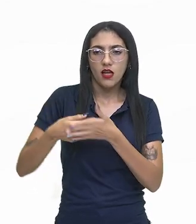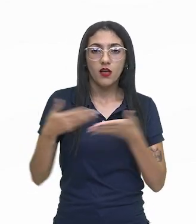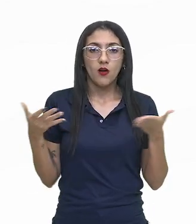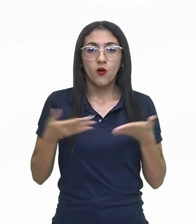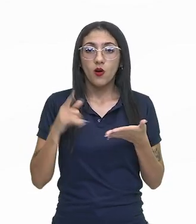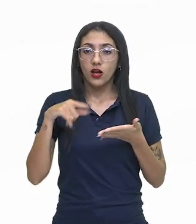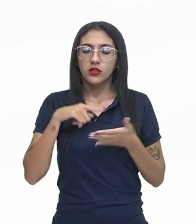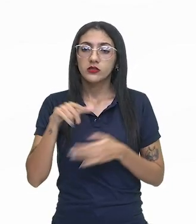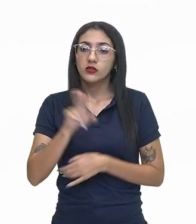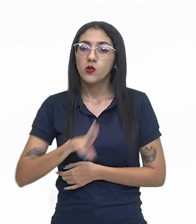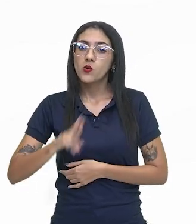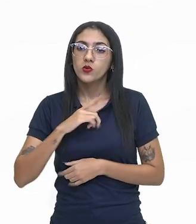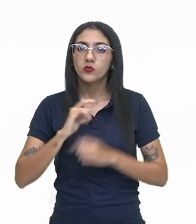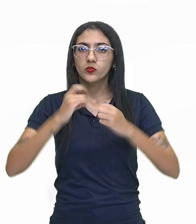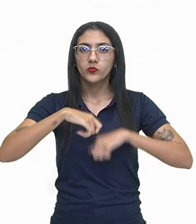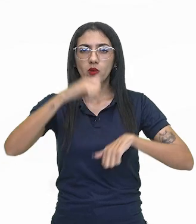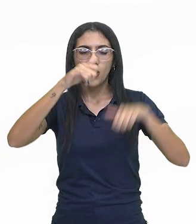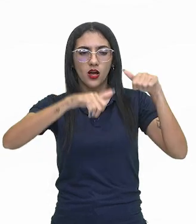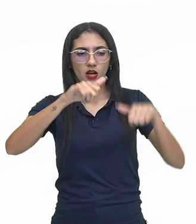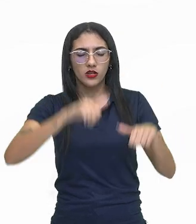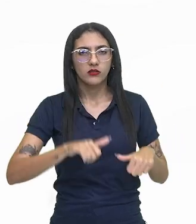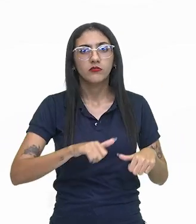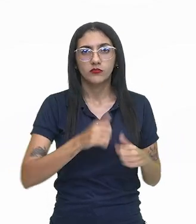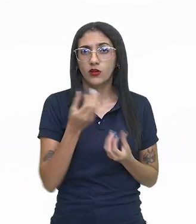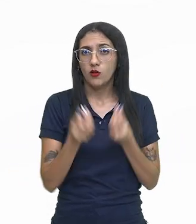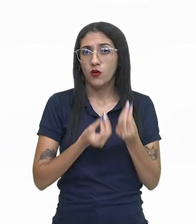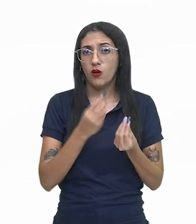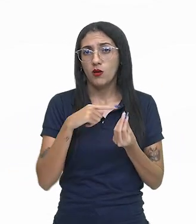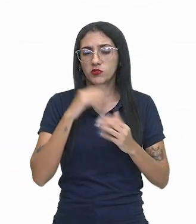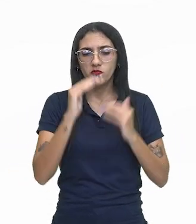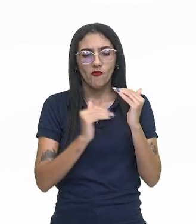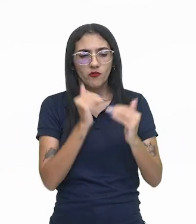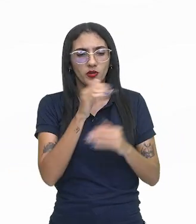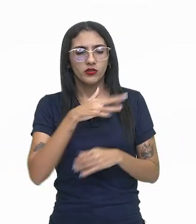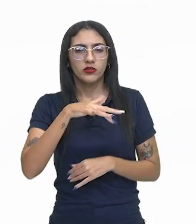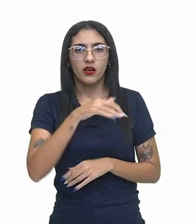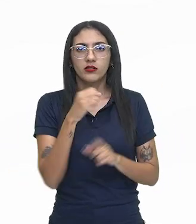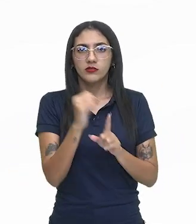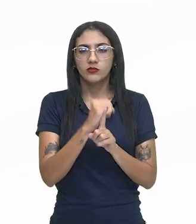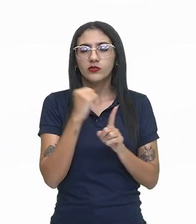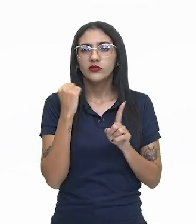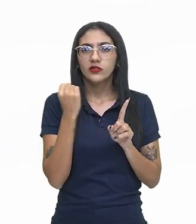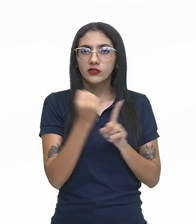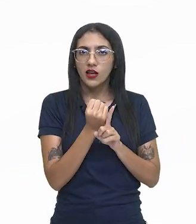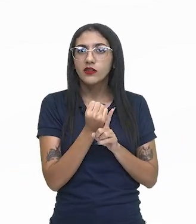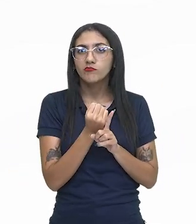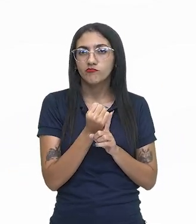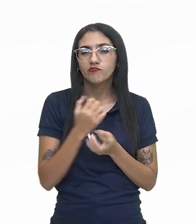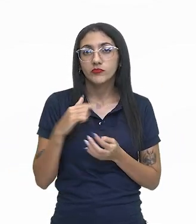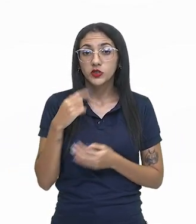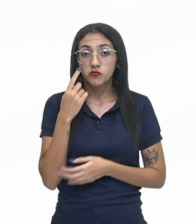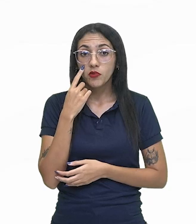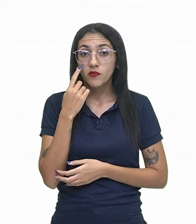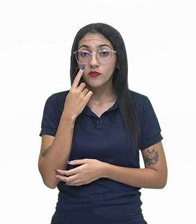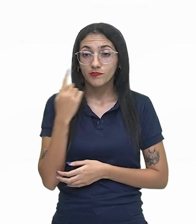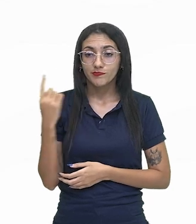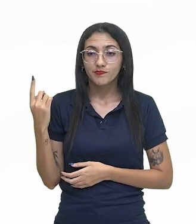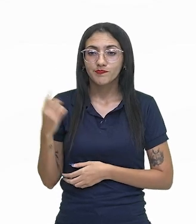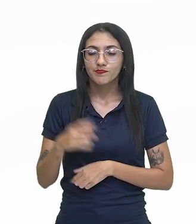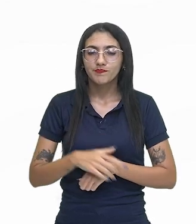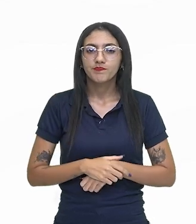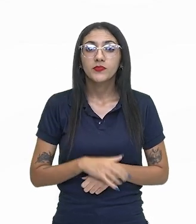utilizado para analisar como é que está o desenvolvimento das sociedades, né? A gente vai ver, inclusive, na próxima tela,